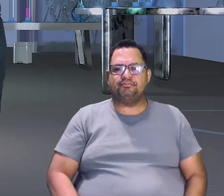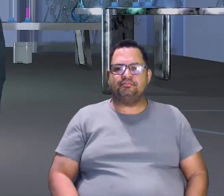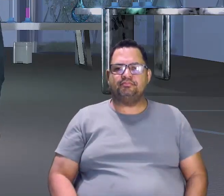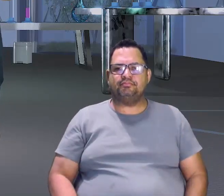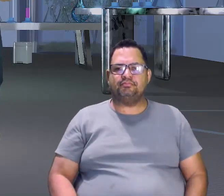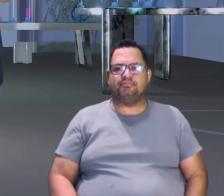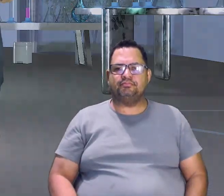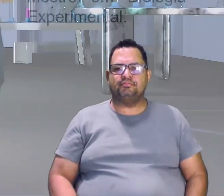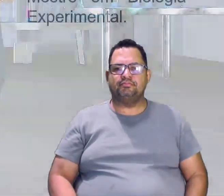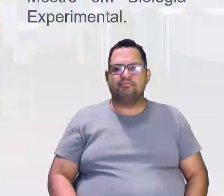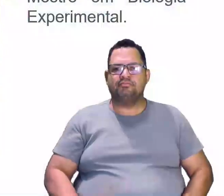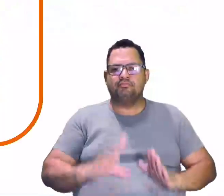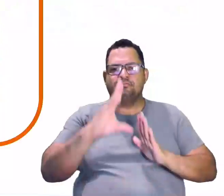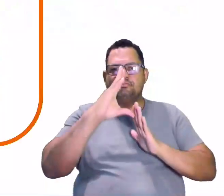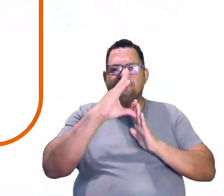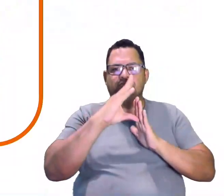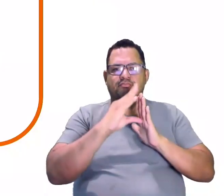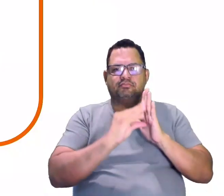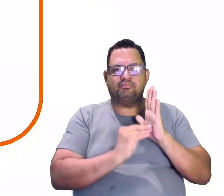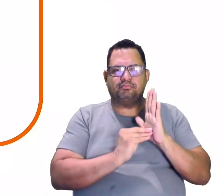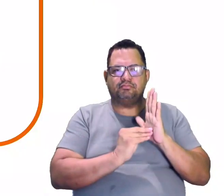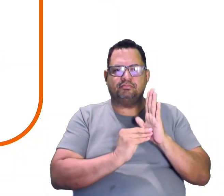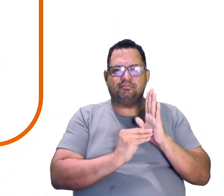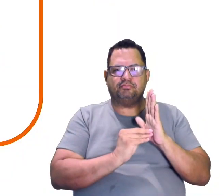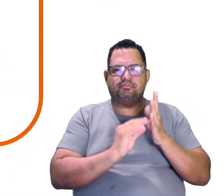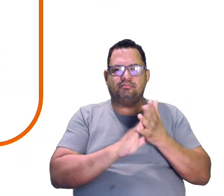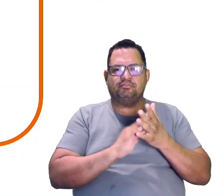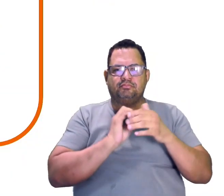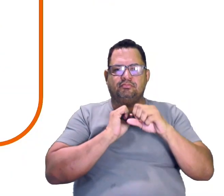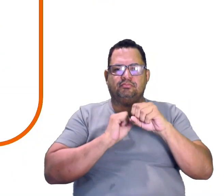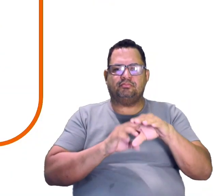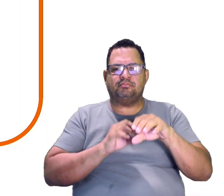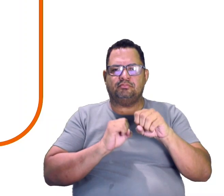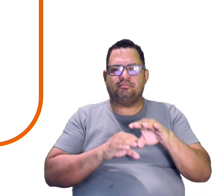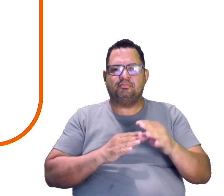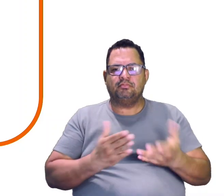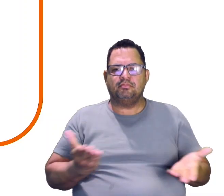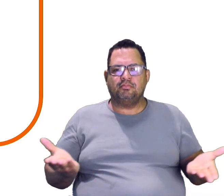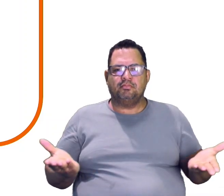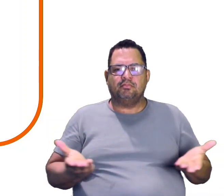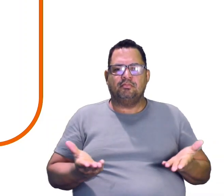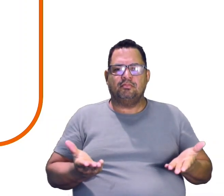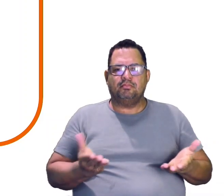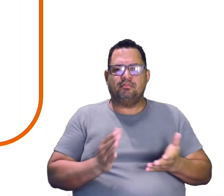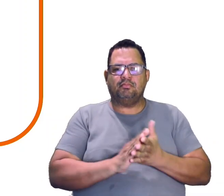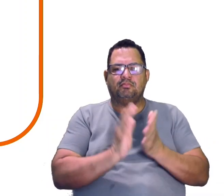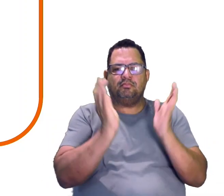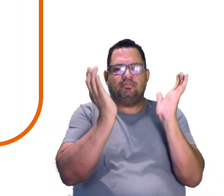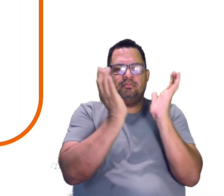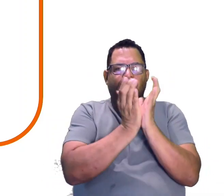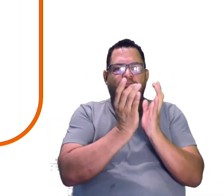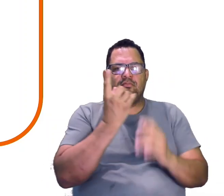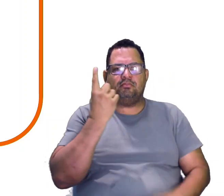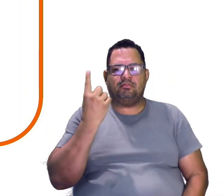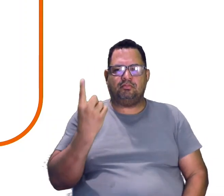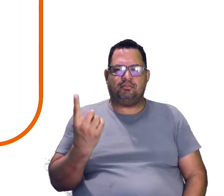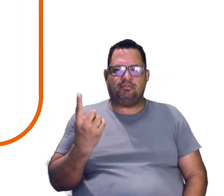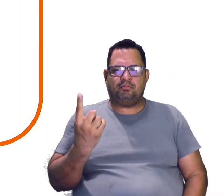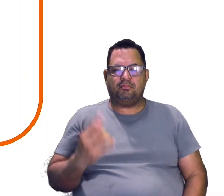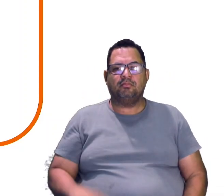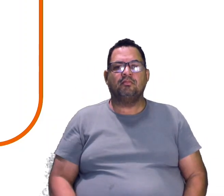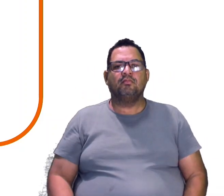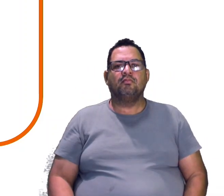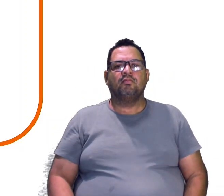olha aprender. só os conteúdos que serão abordados aqui nessa unidade 1. Então,